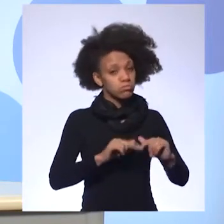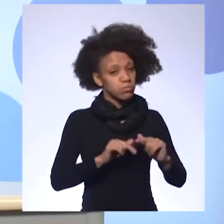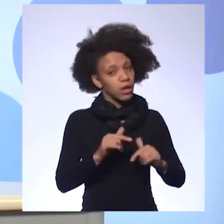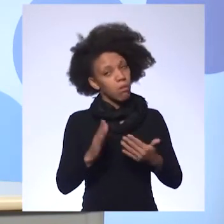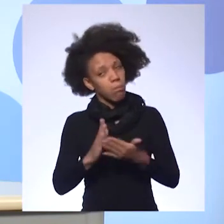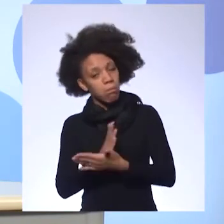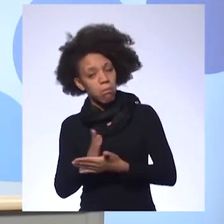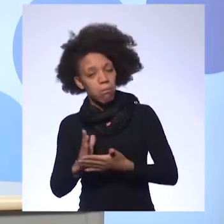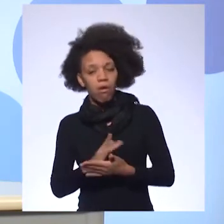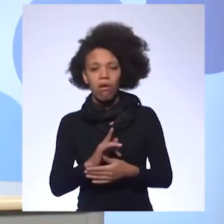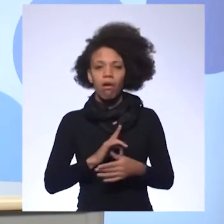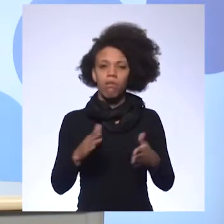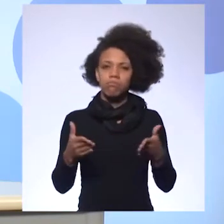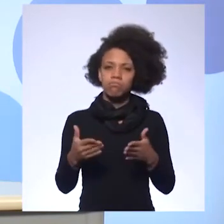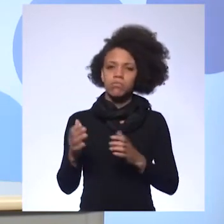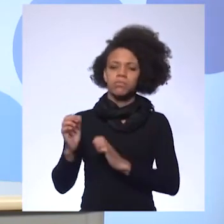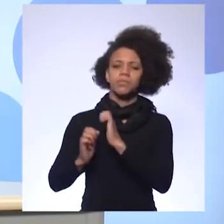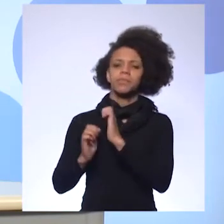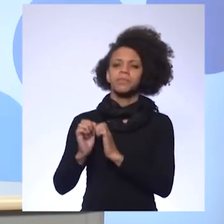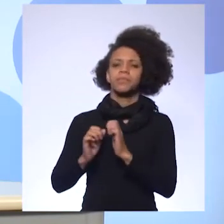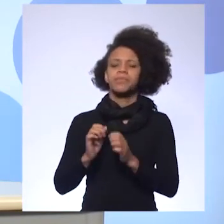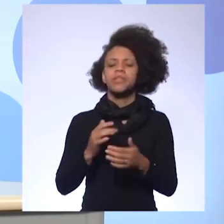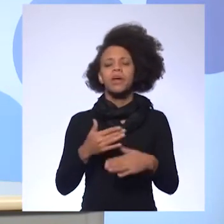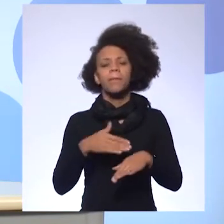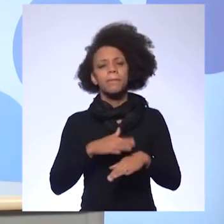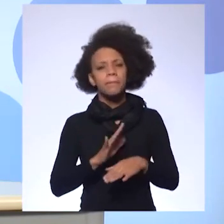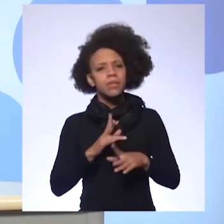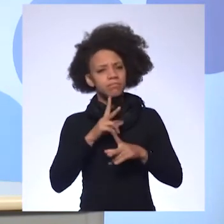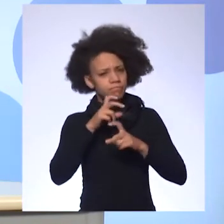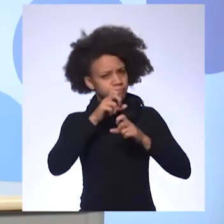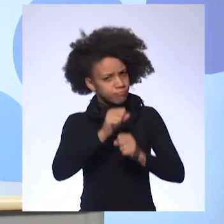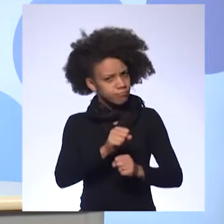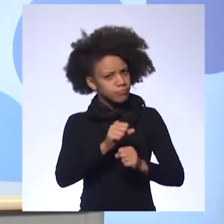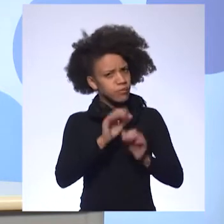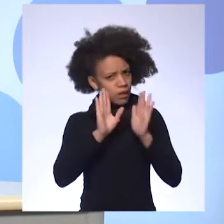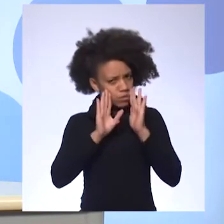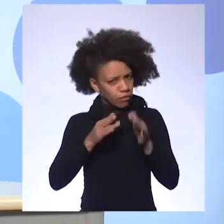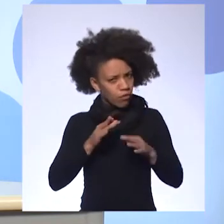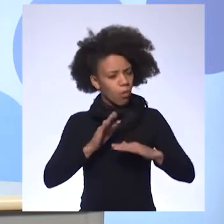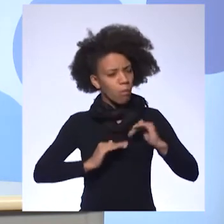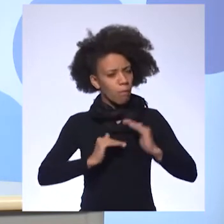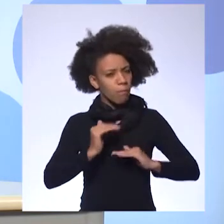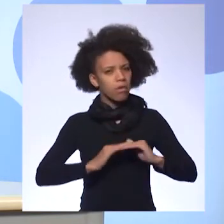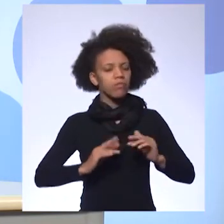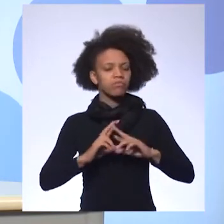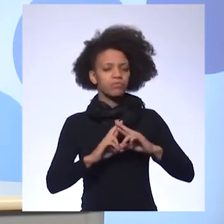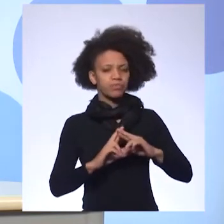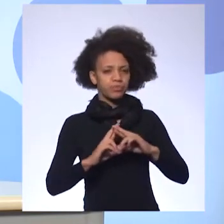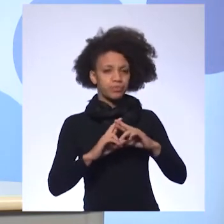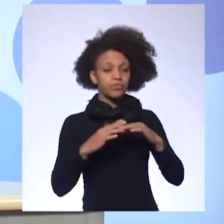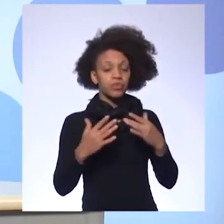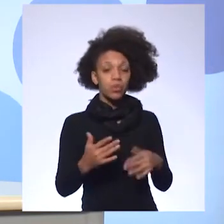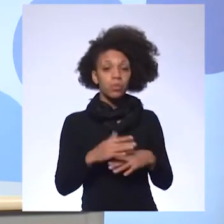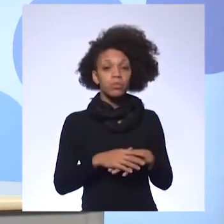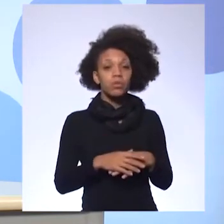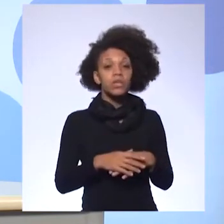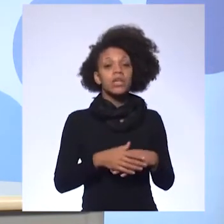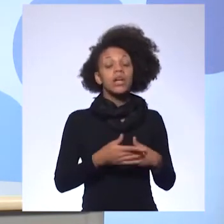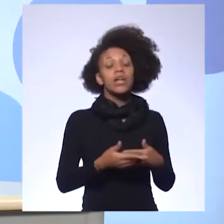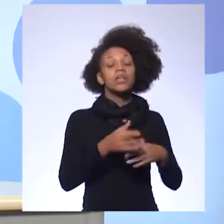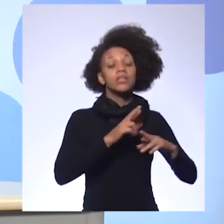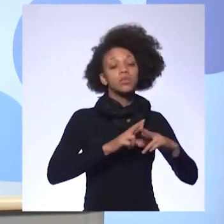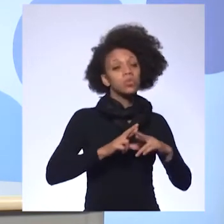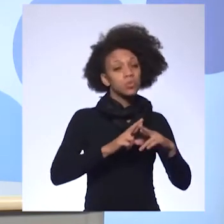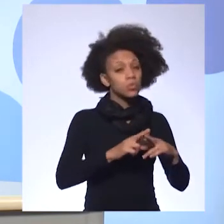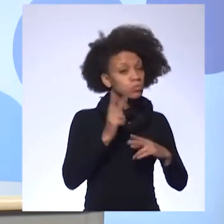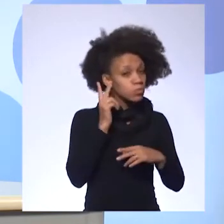temos indústrias que estão aí cada vez mais fortalecendo essas práticas. Como nós estamos falando de recursos naturais e nós sabemos